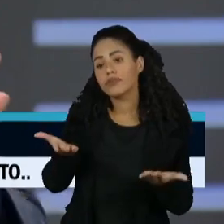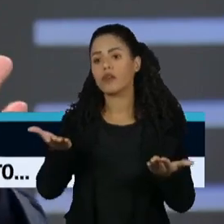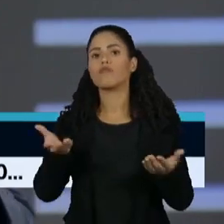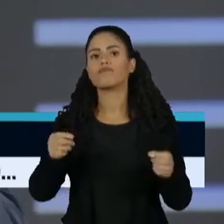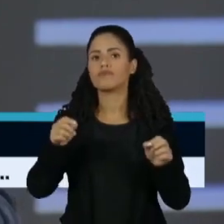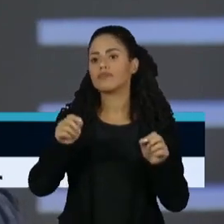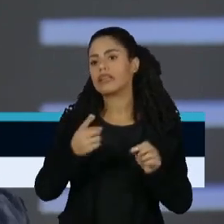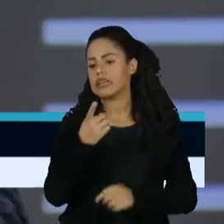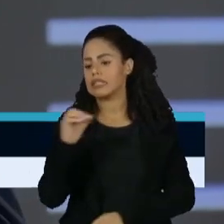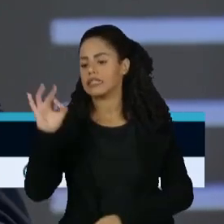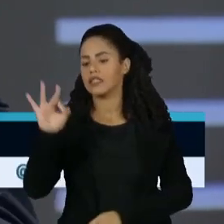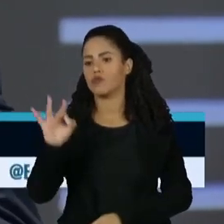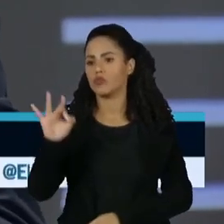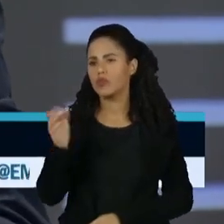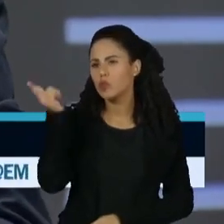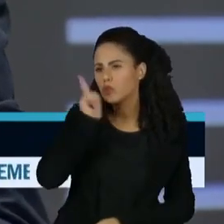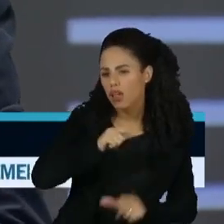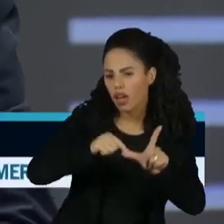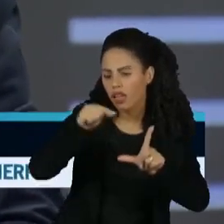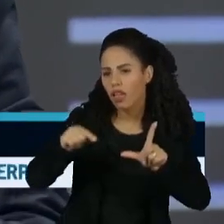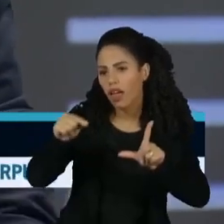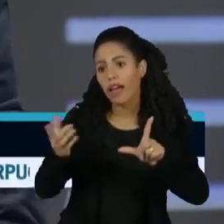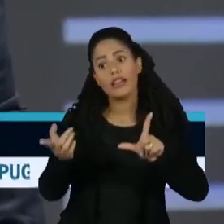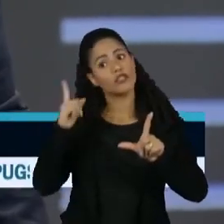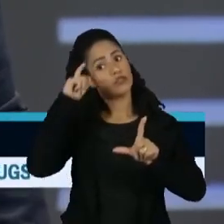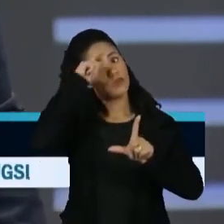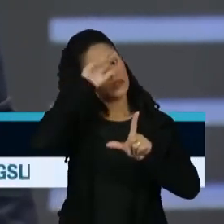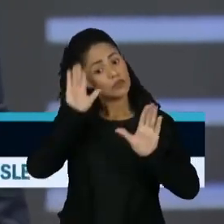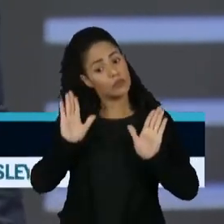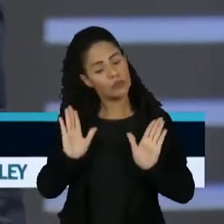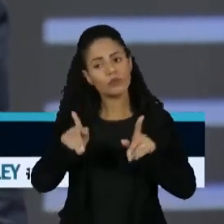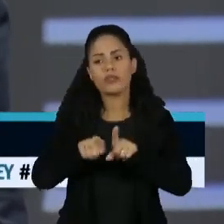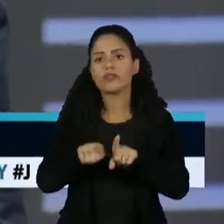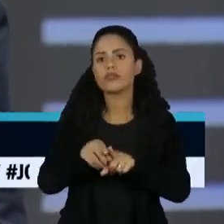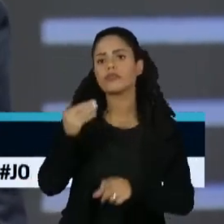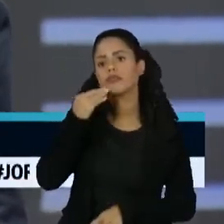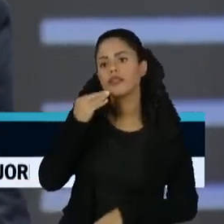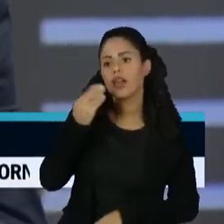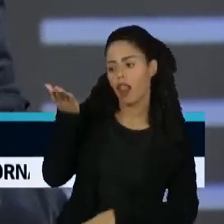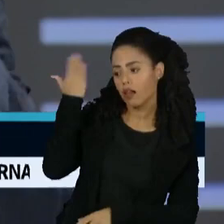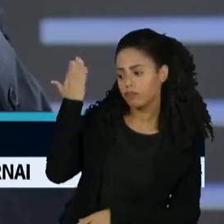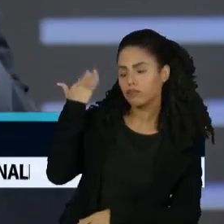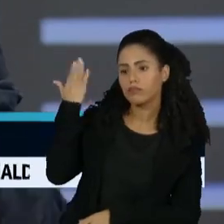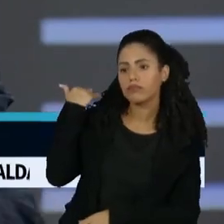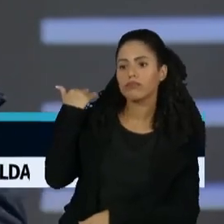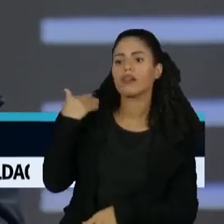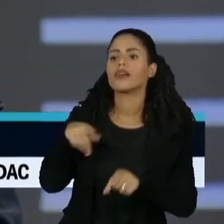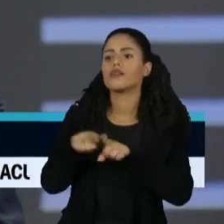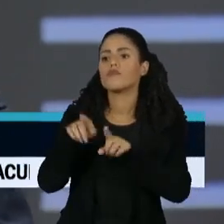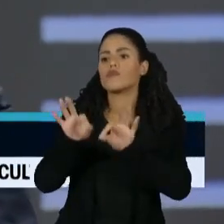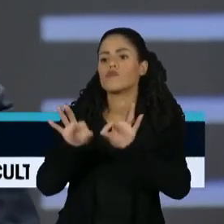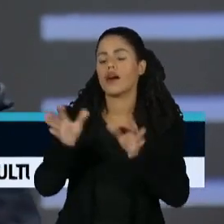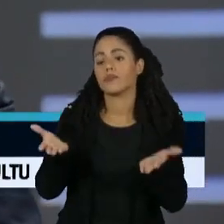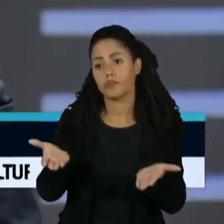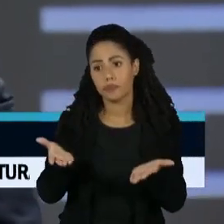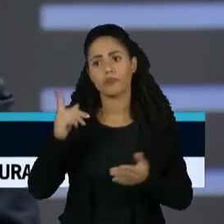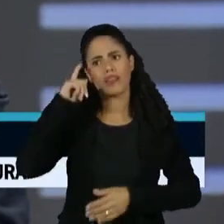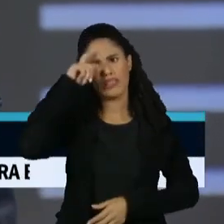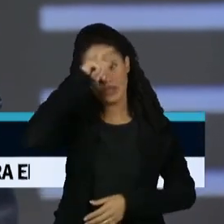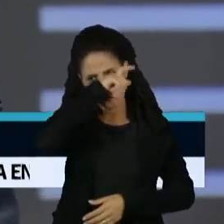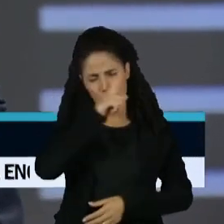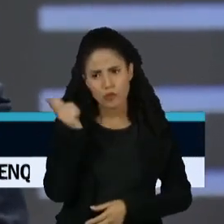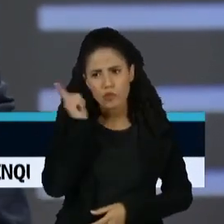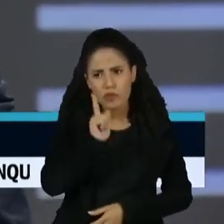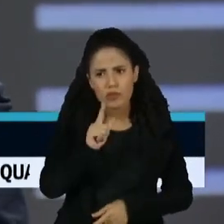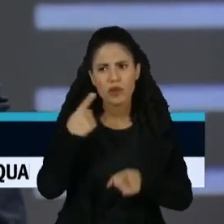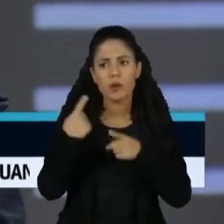Candidato com mais de 100% de inflação é muito difícil. Você pode atribuir aos anteriores o problema, mas isso é difícil colar.